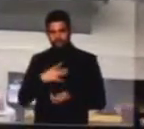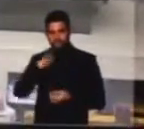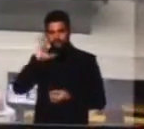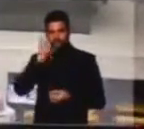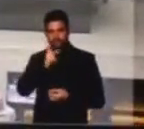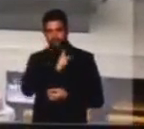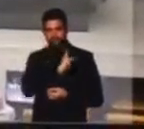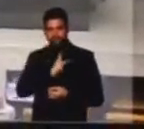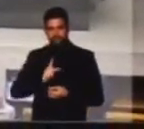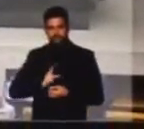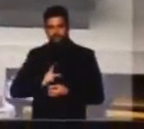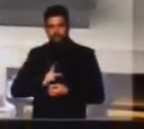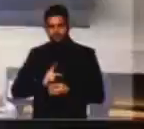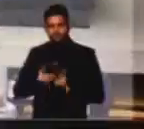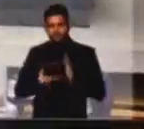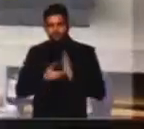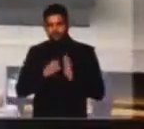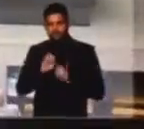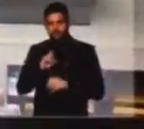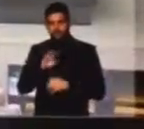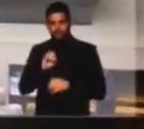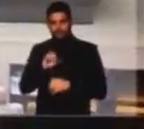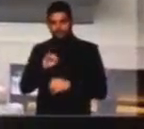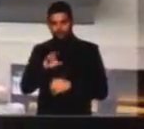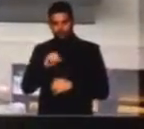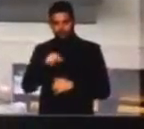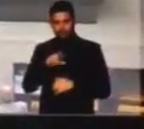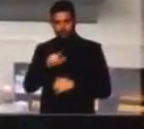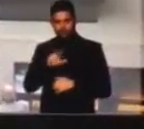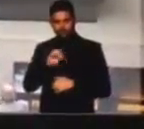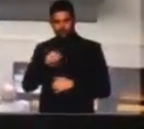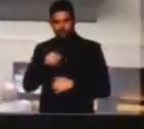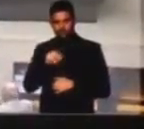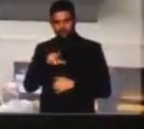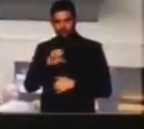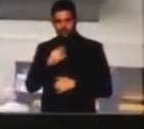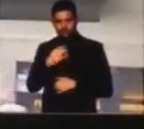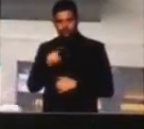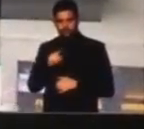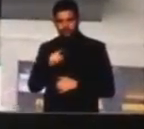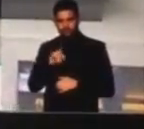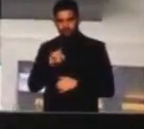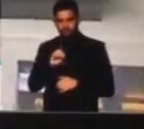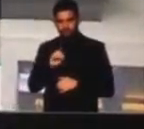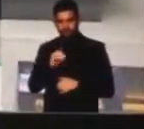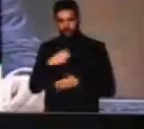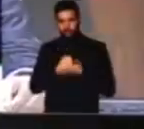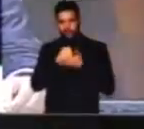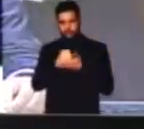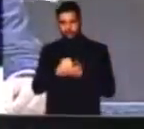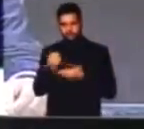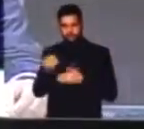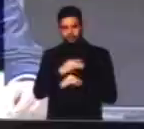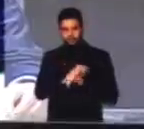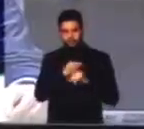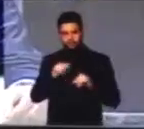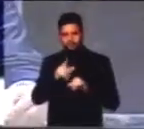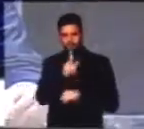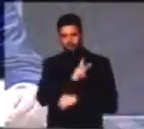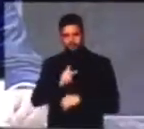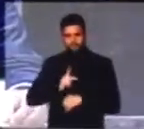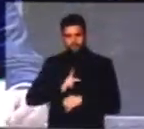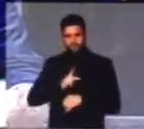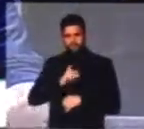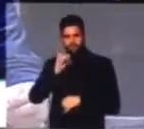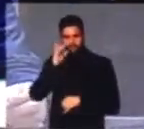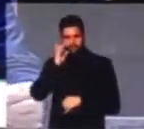Decisão da presidência. Hélio Ferreira Bicudo, Miguel Reale Júnior e Janaína Conceição Pascoal ofereceram nova denúncia contra a presidente